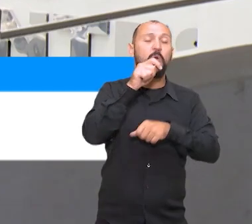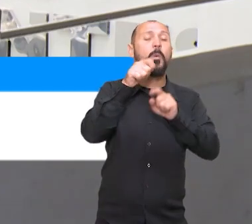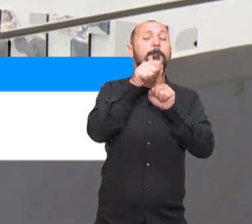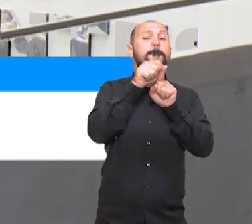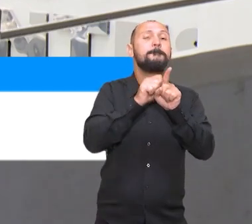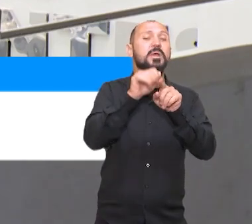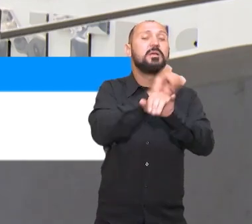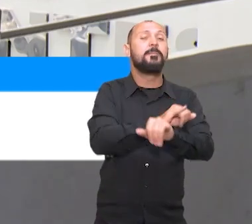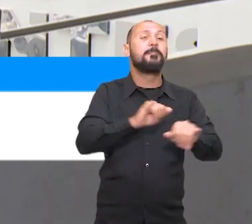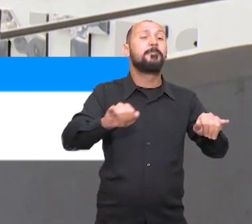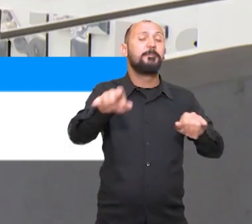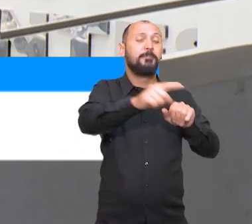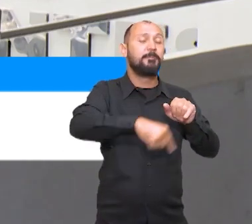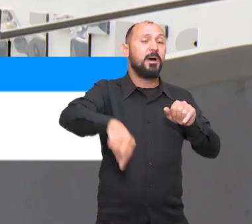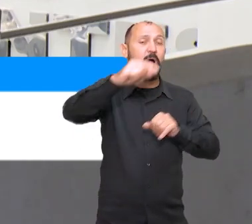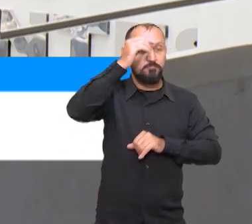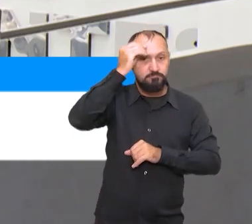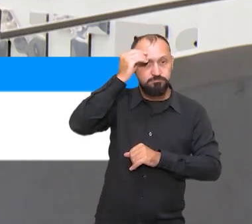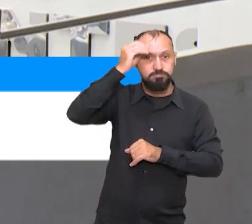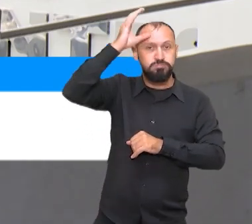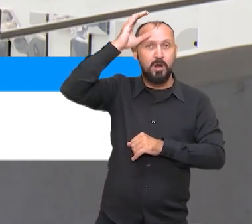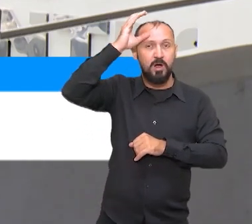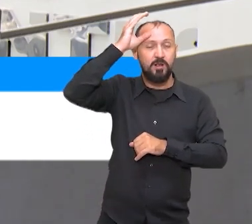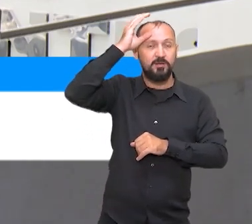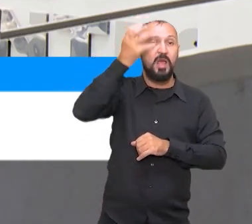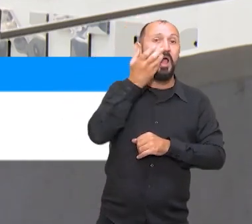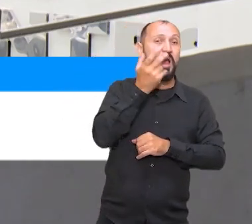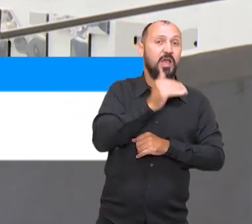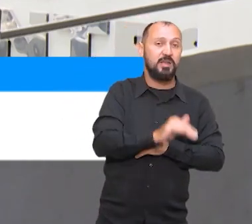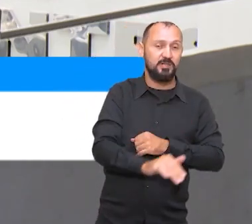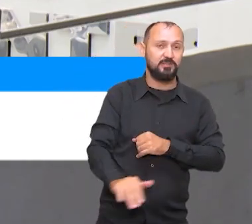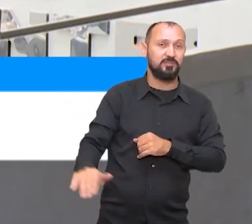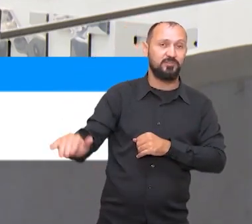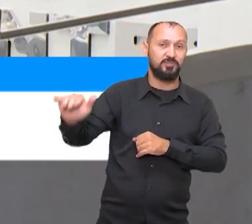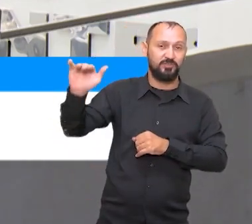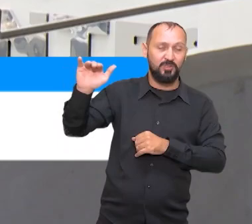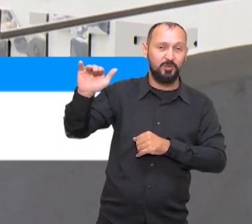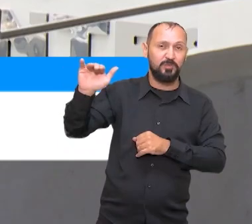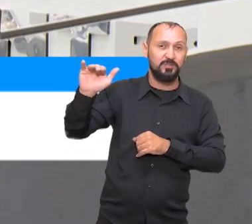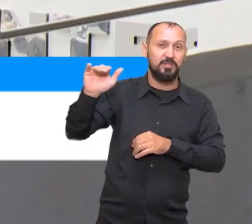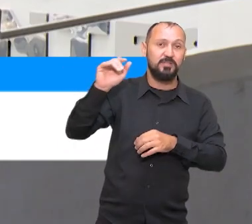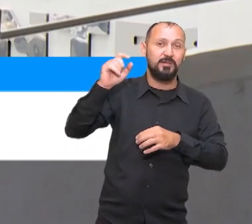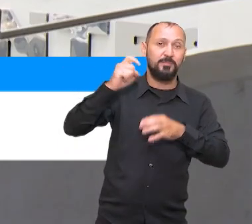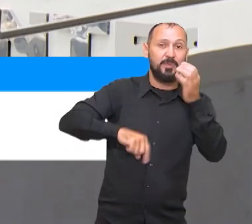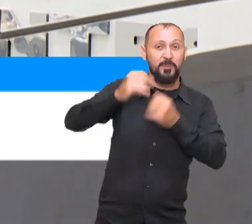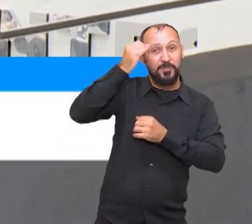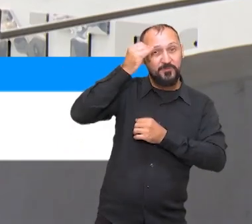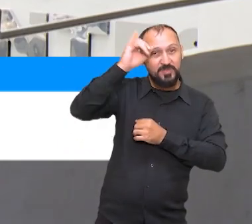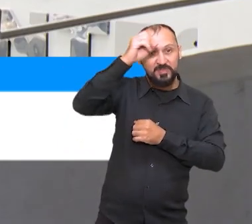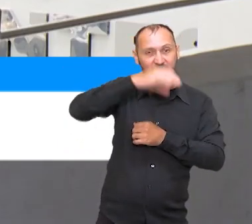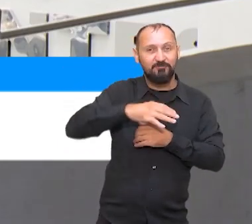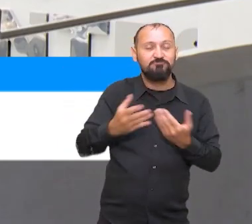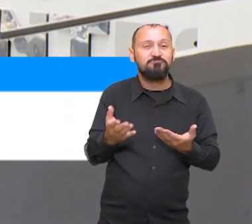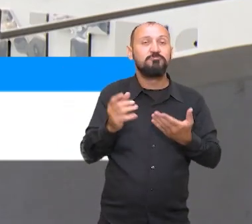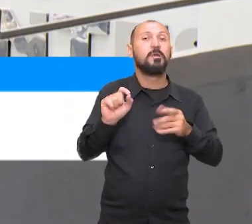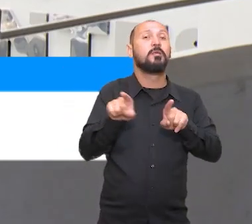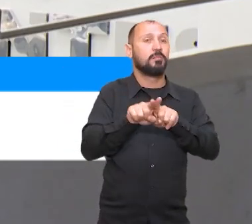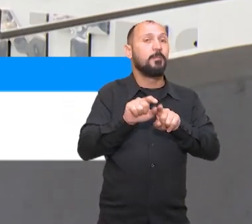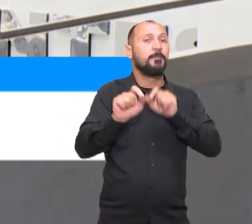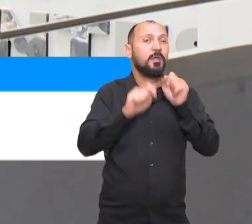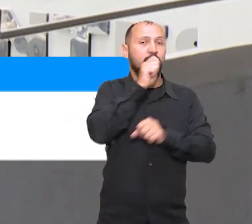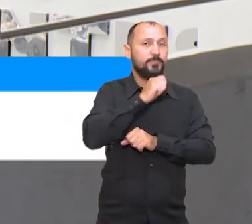para conscientizar a população sobre o abuso sexual na infância e na adolescência. O deputado Antônio Vaz,